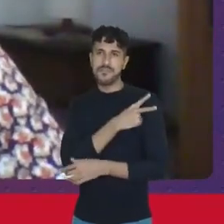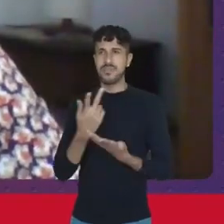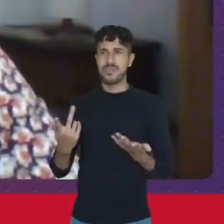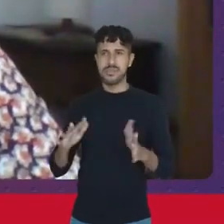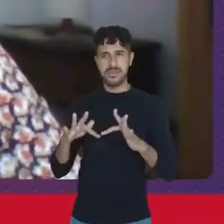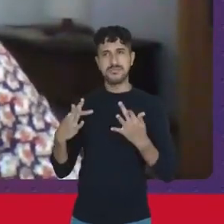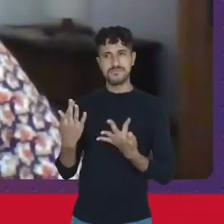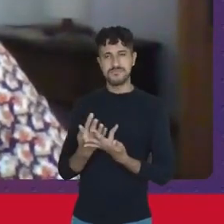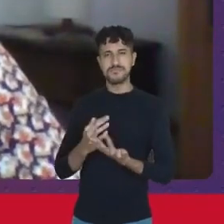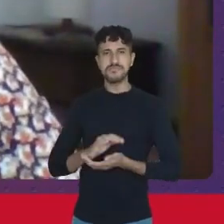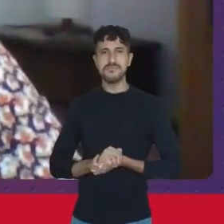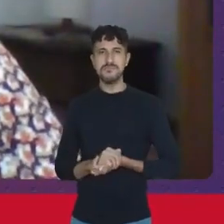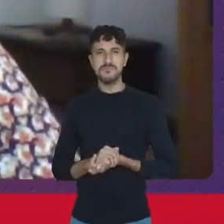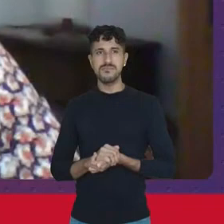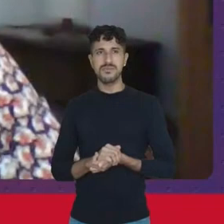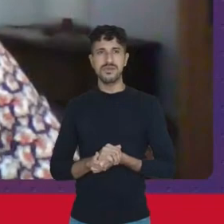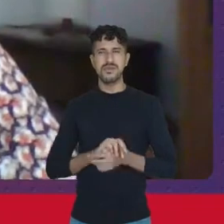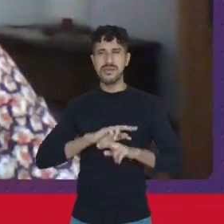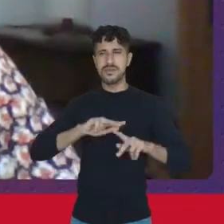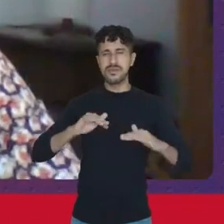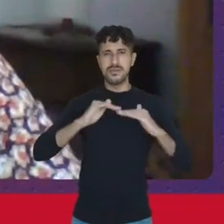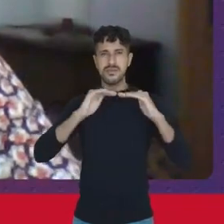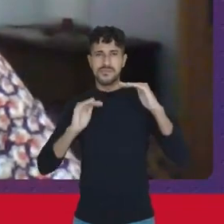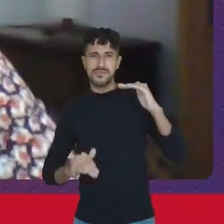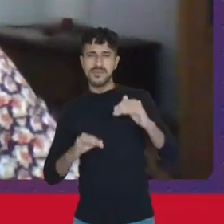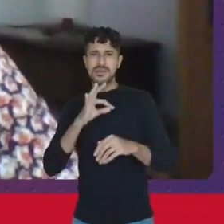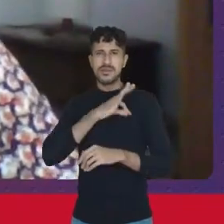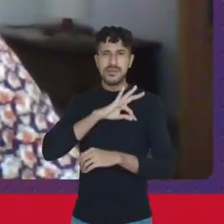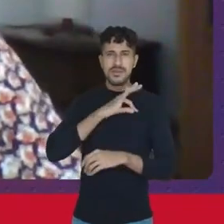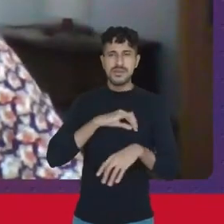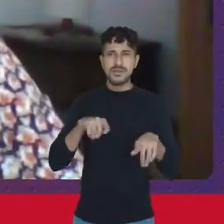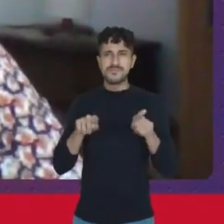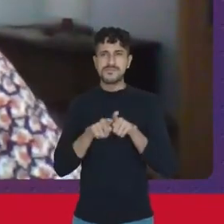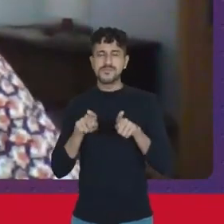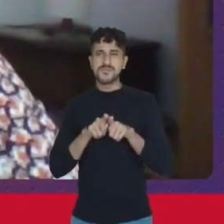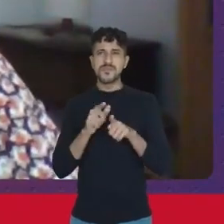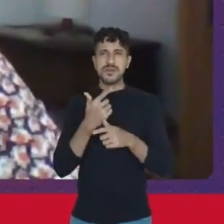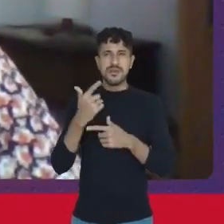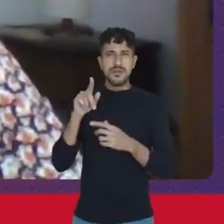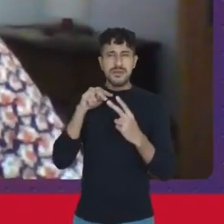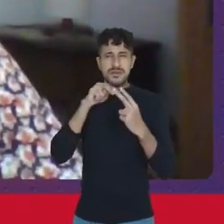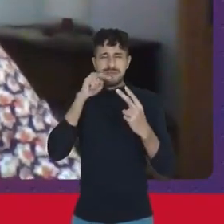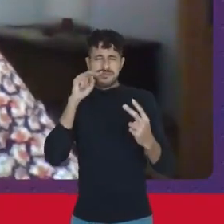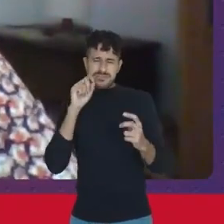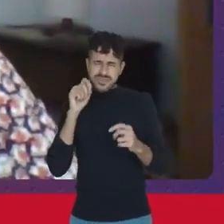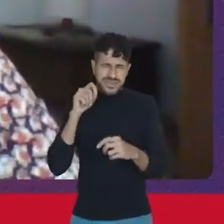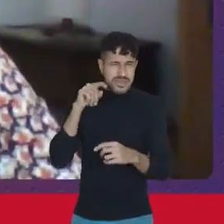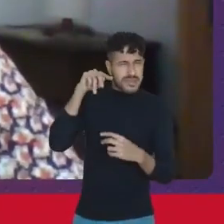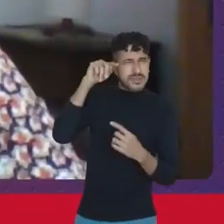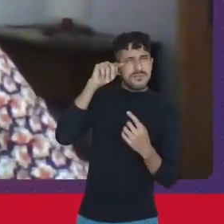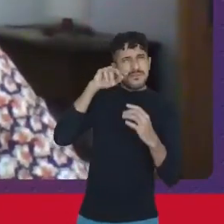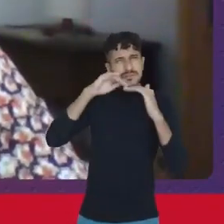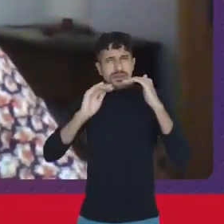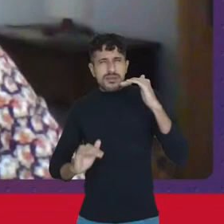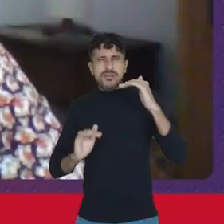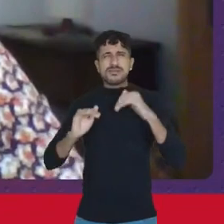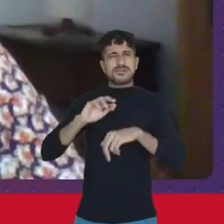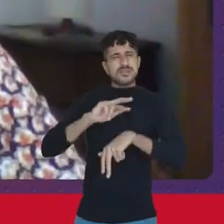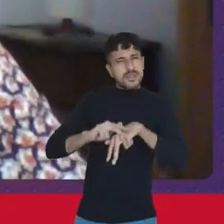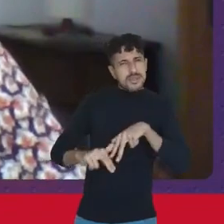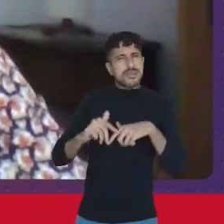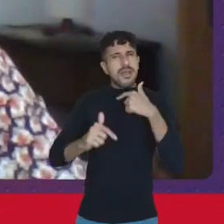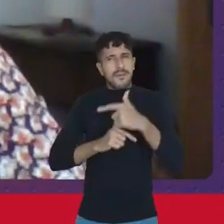de família. As desigualdades salariais também é outra dimensão da divisão sexual do